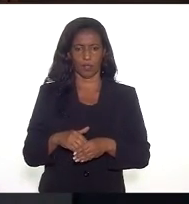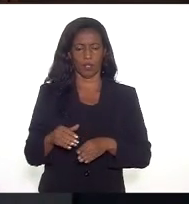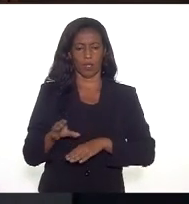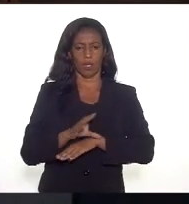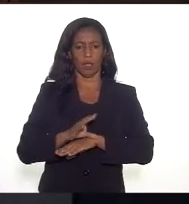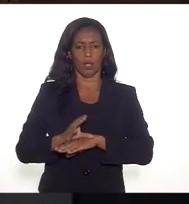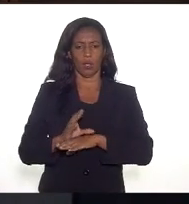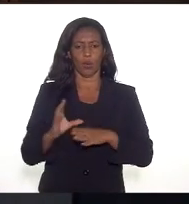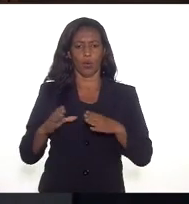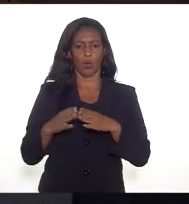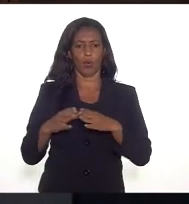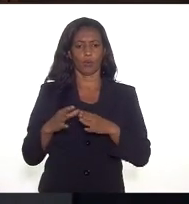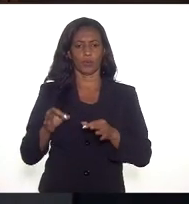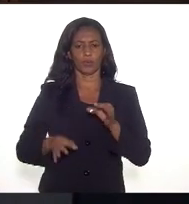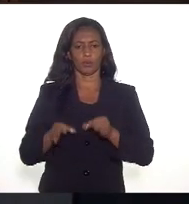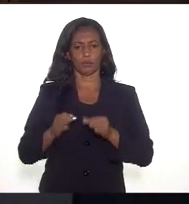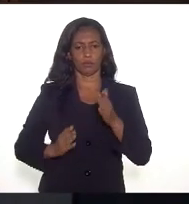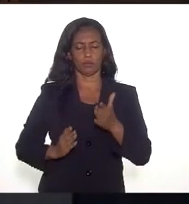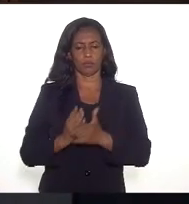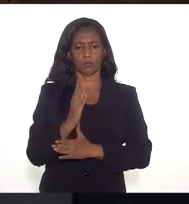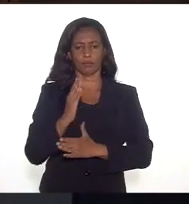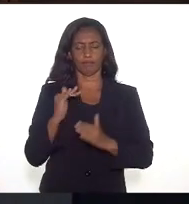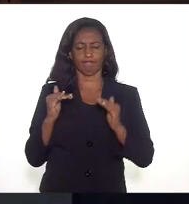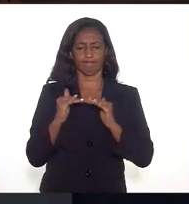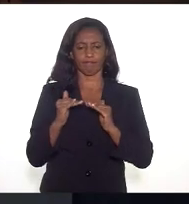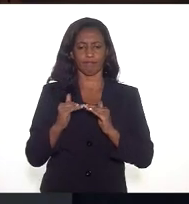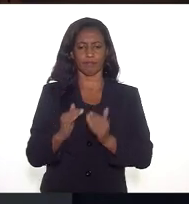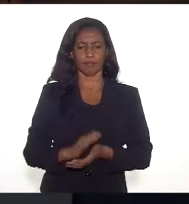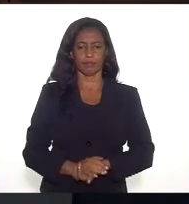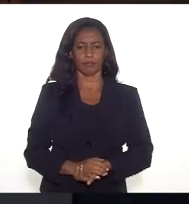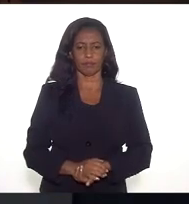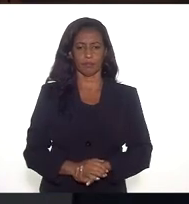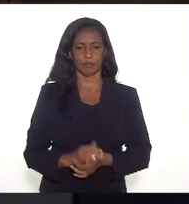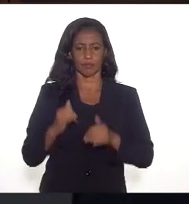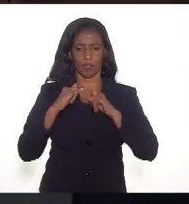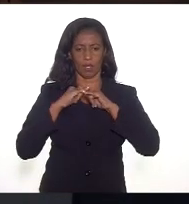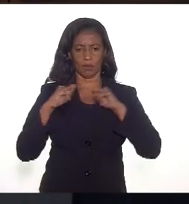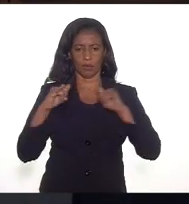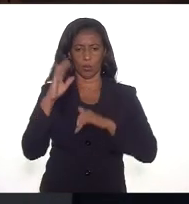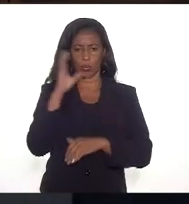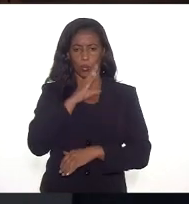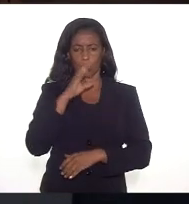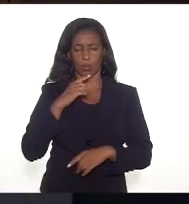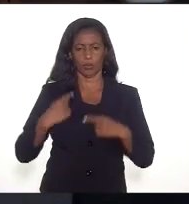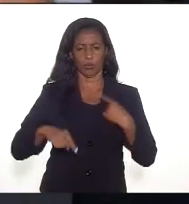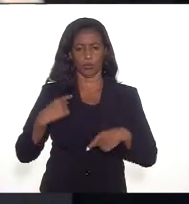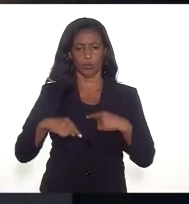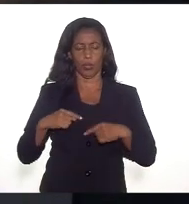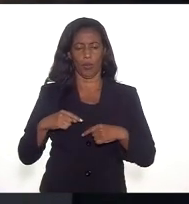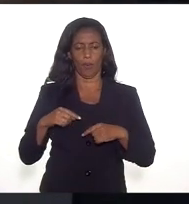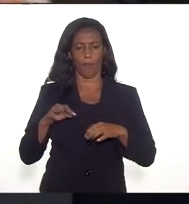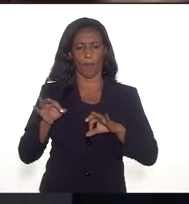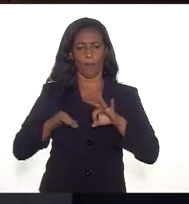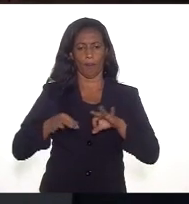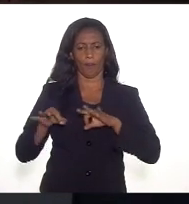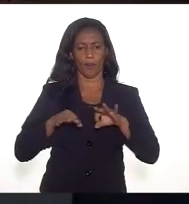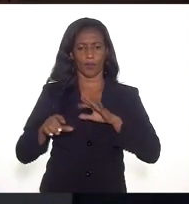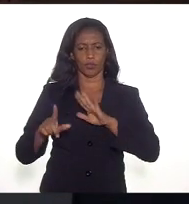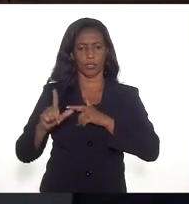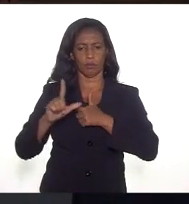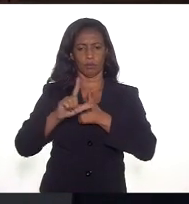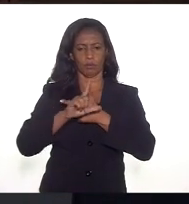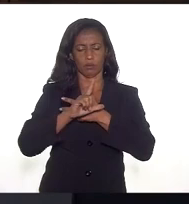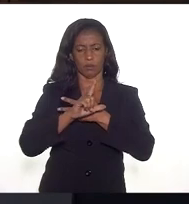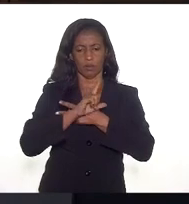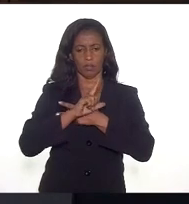Justiça. Os que aprovam permaneçam como estão. Aprovado, vai autógrafo. Anuncio em regime de urgência e discussão único projeto de decreto legislativo